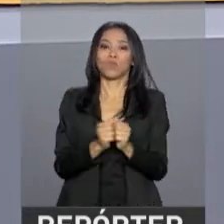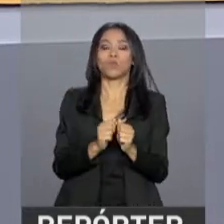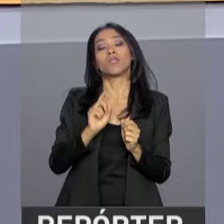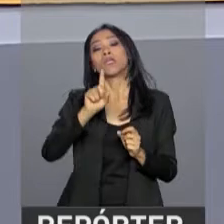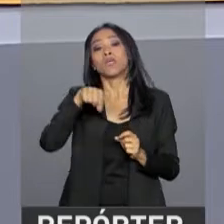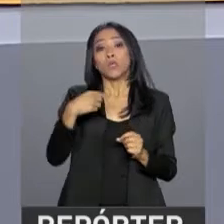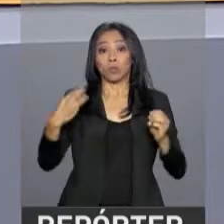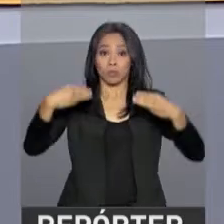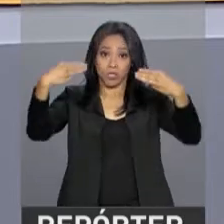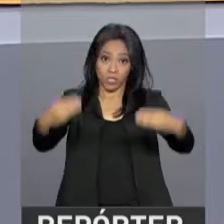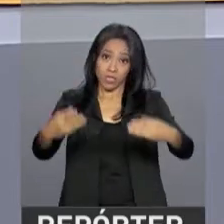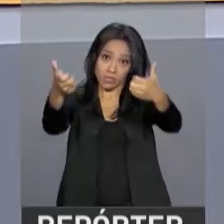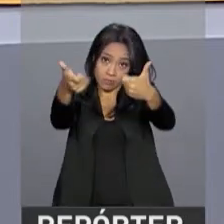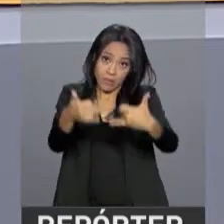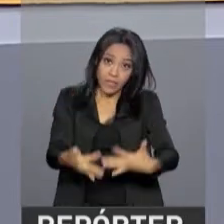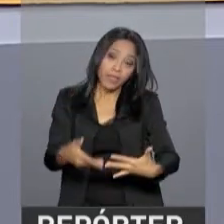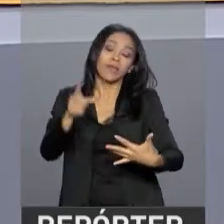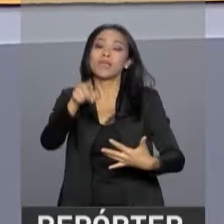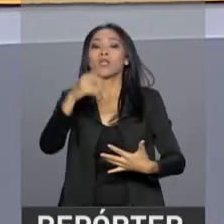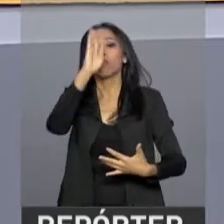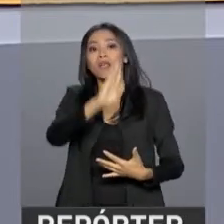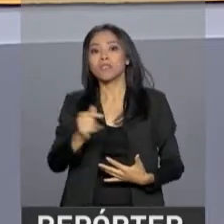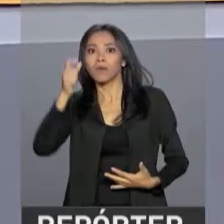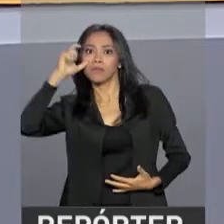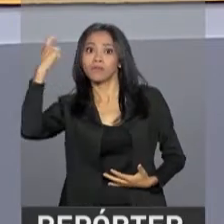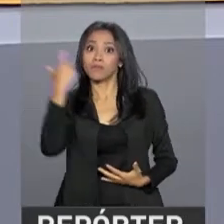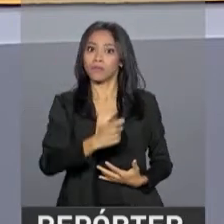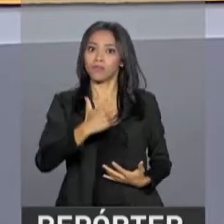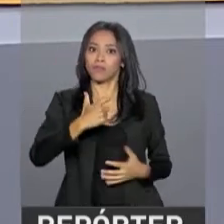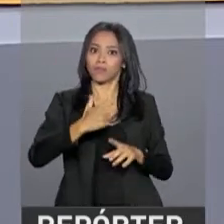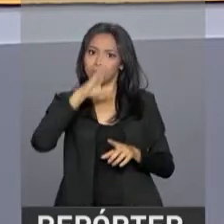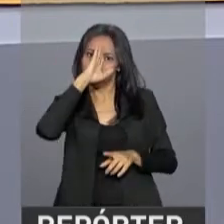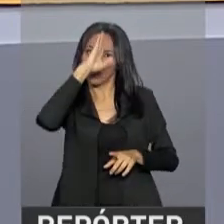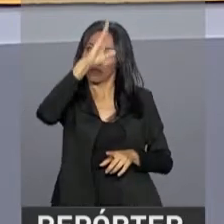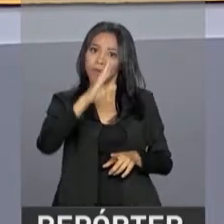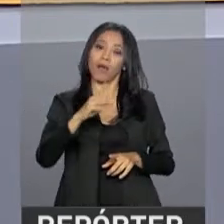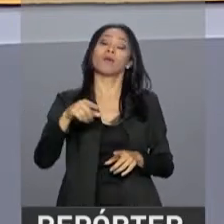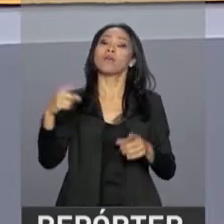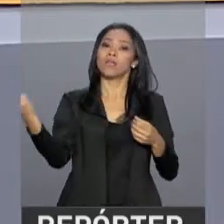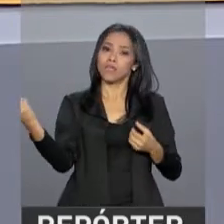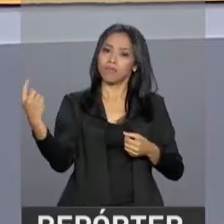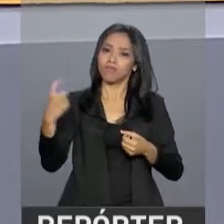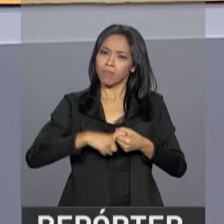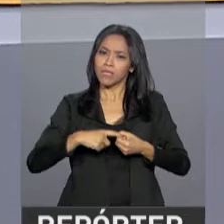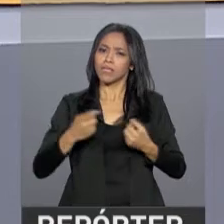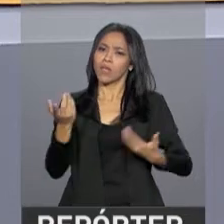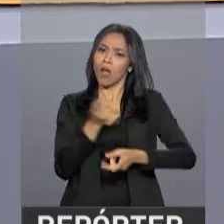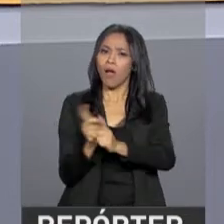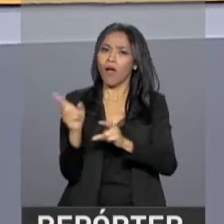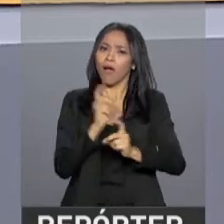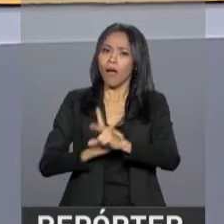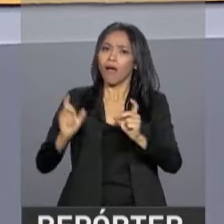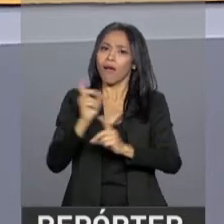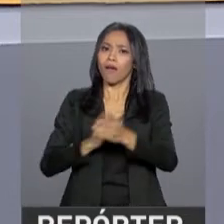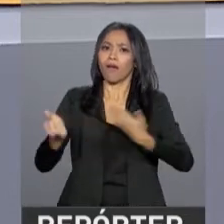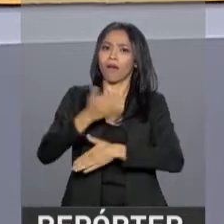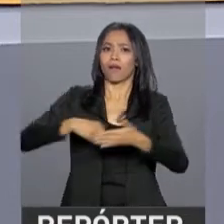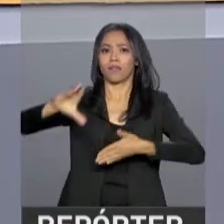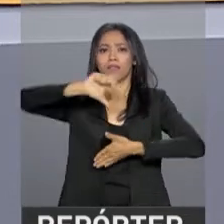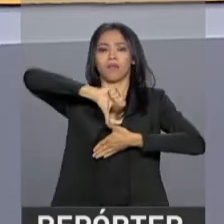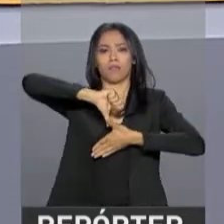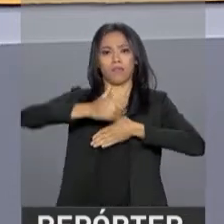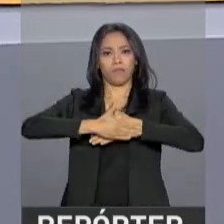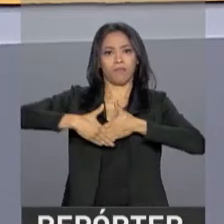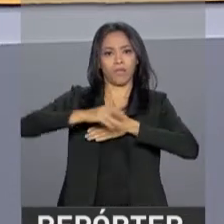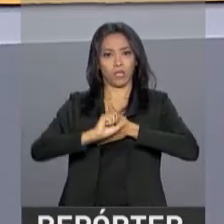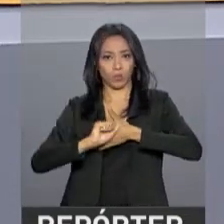o Brasil é o principal destino dos investimentos chilenos no exterior e o principal parceiro comercial do Chile na América do Sul. No ano passado,